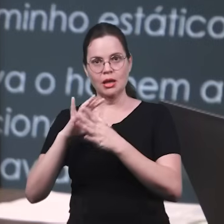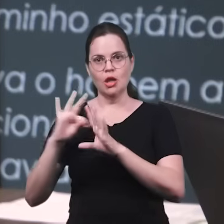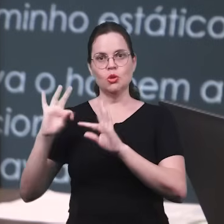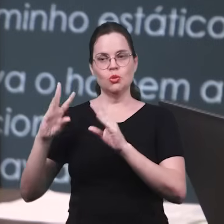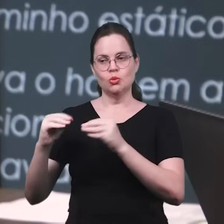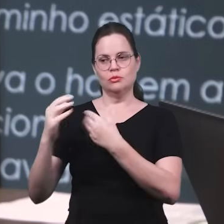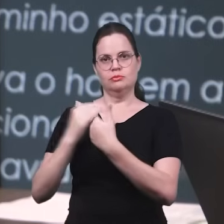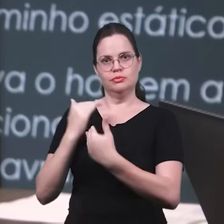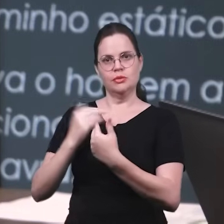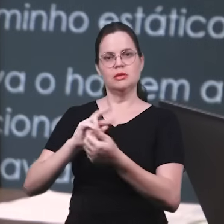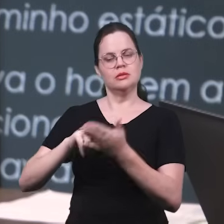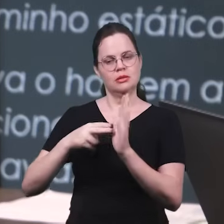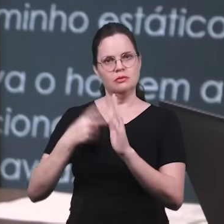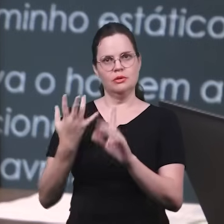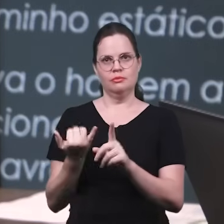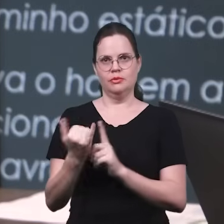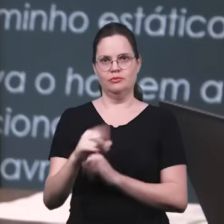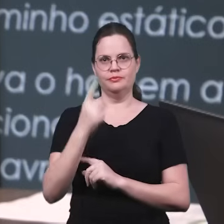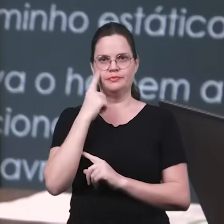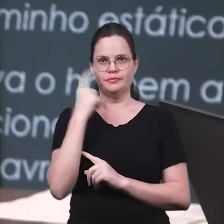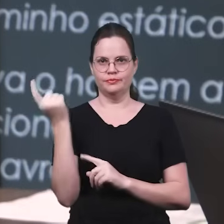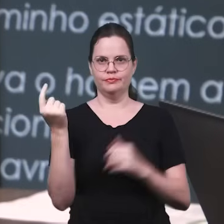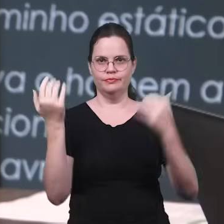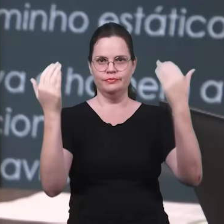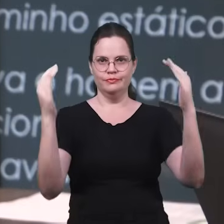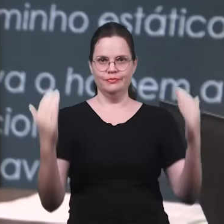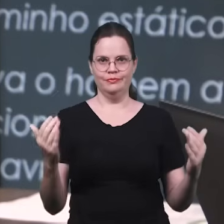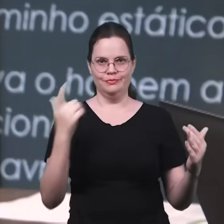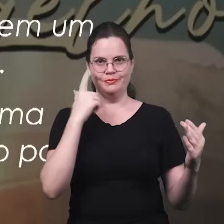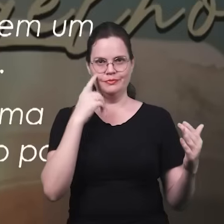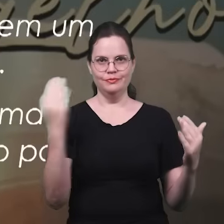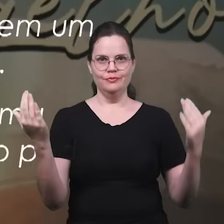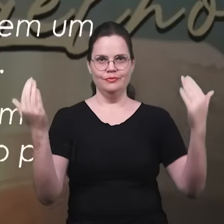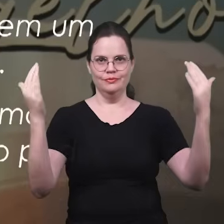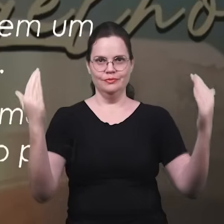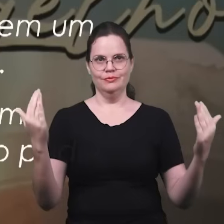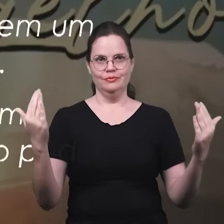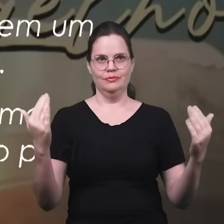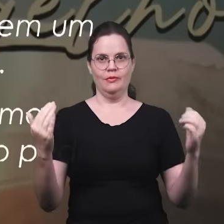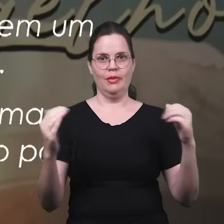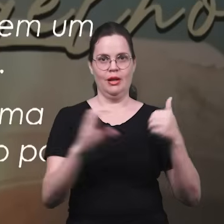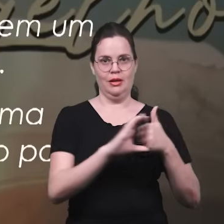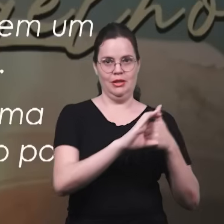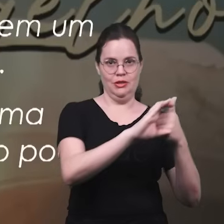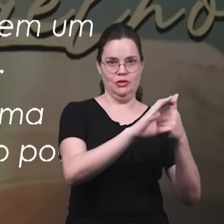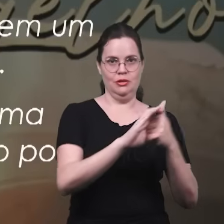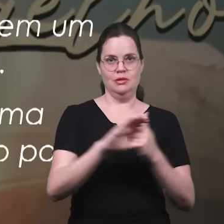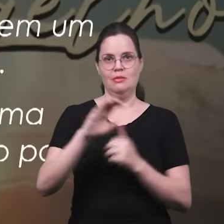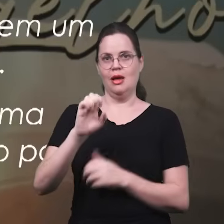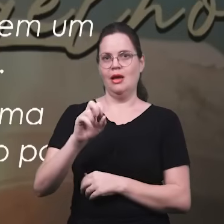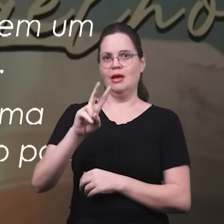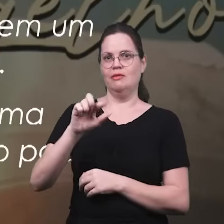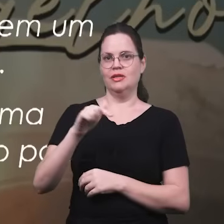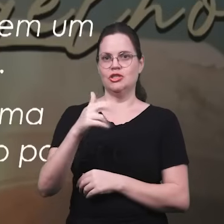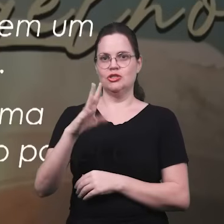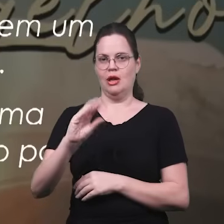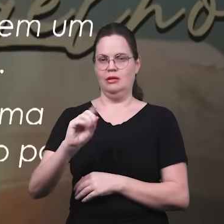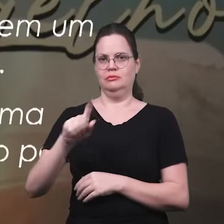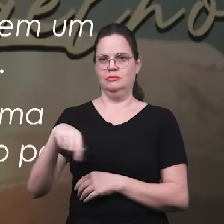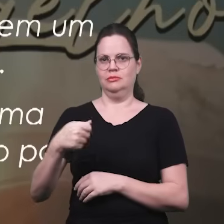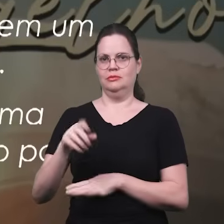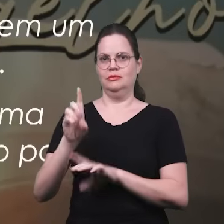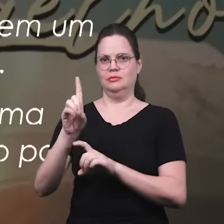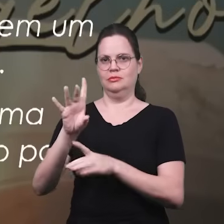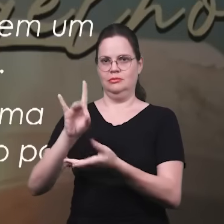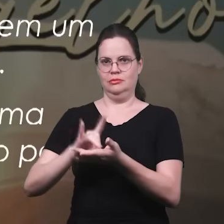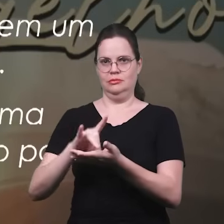nosso contraponto, nós vamos ler aqui, está aqui no nosso quadro, né? Está ligado à